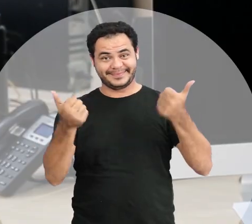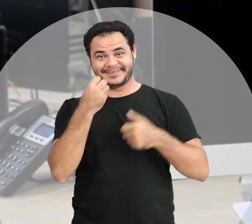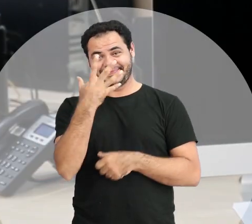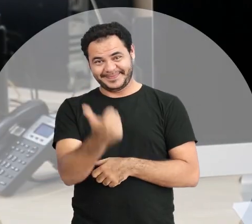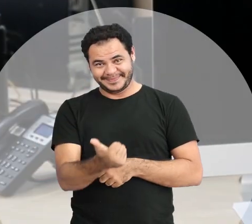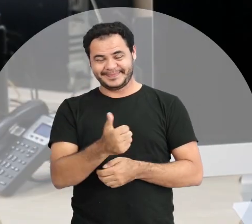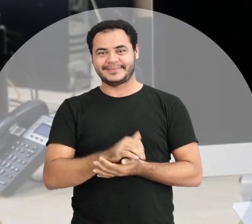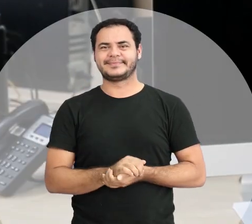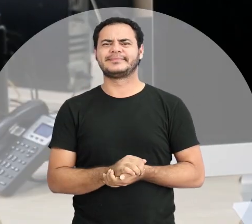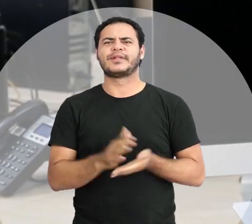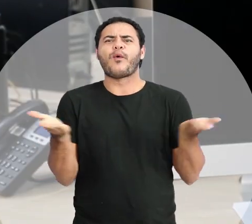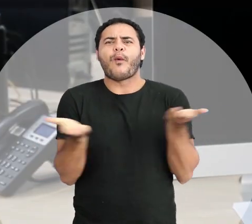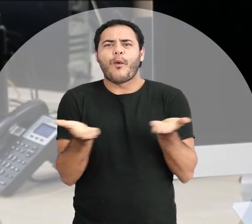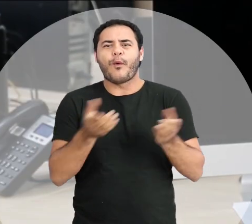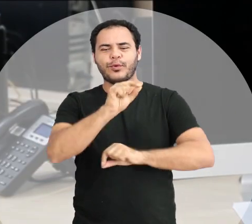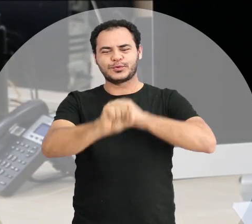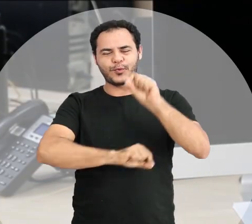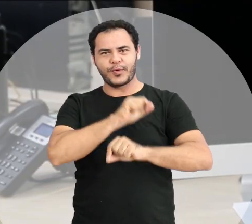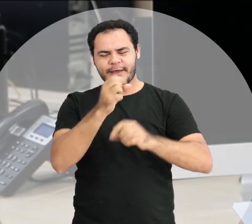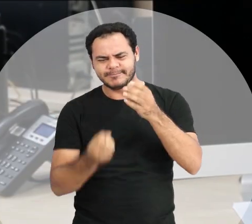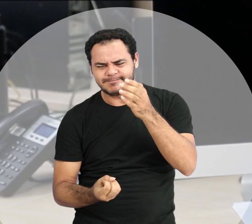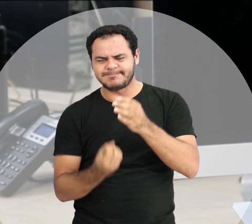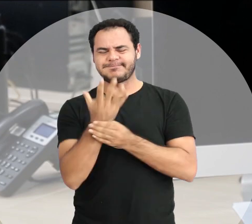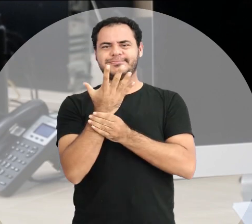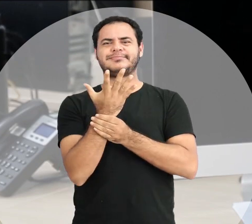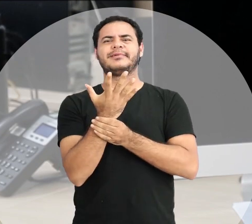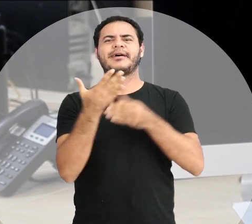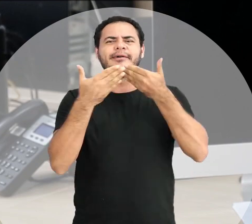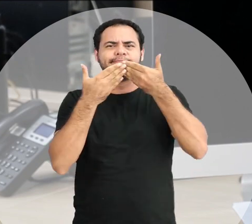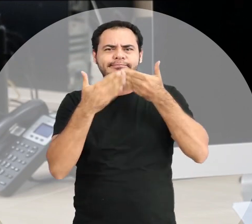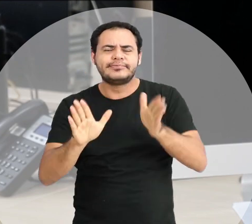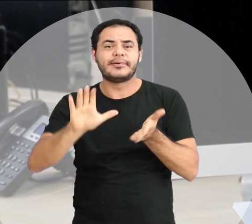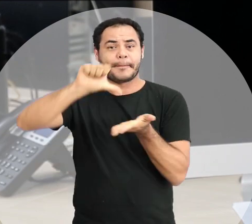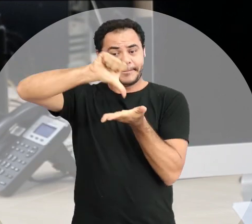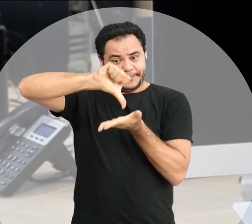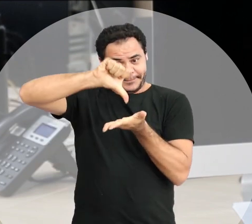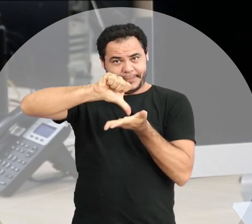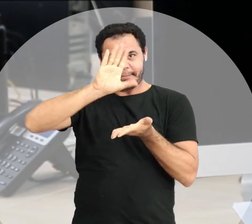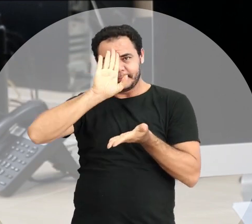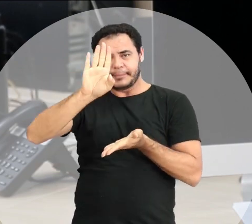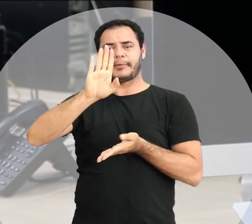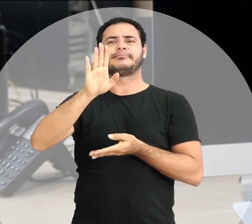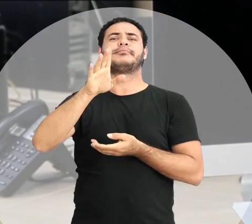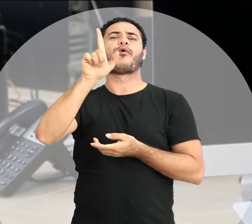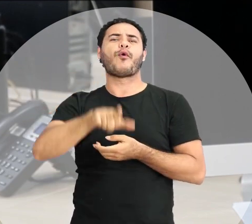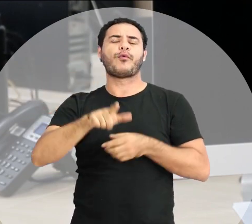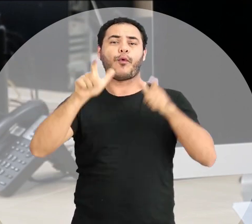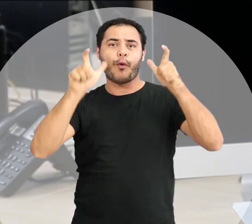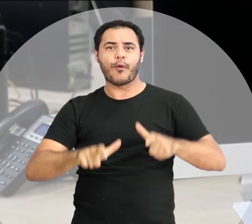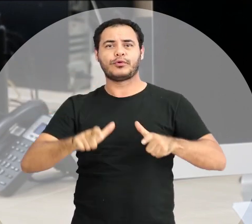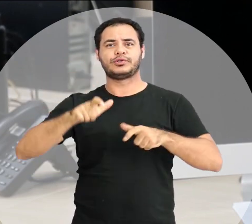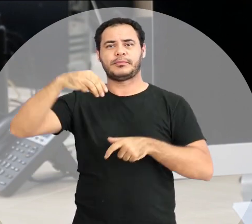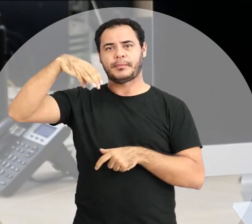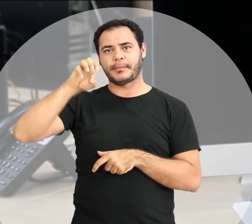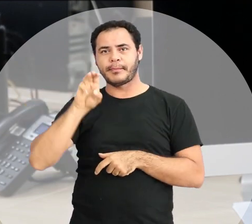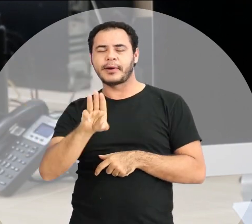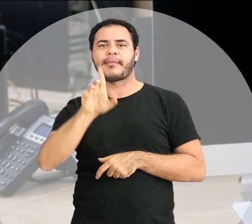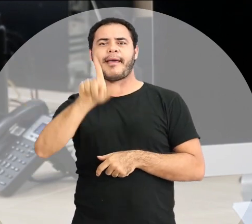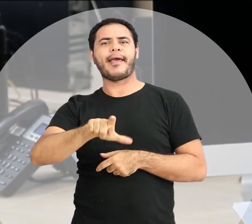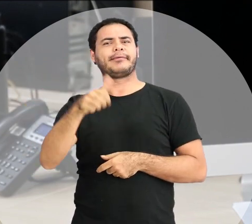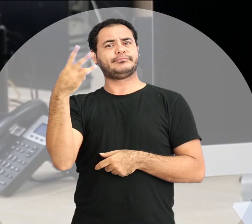Oi pessoal, tudo bem? Chegou o dia. É hoje o lançamento da pedra fundamental do campo de Mombaça. É